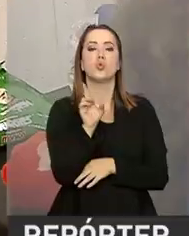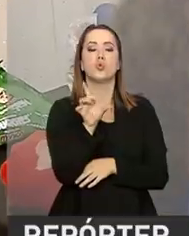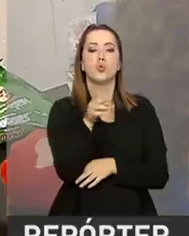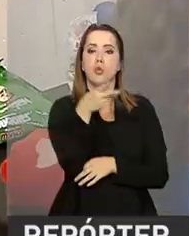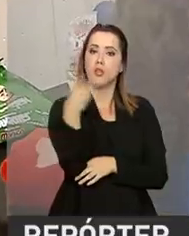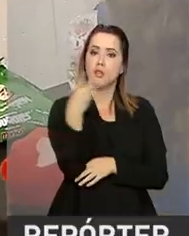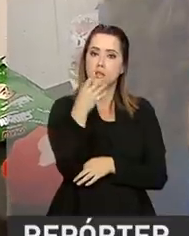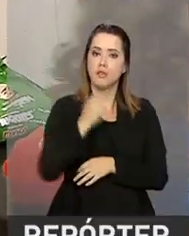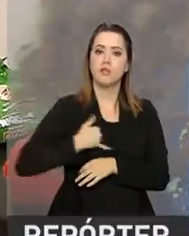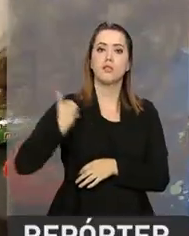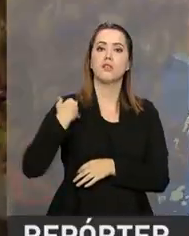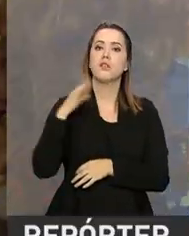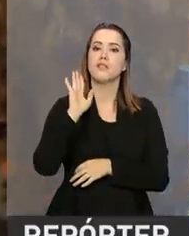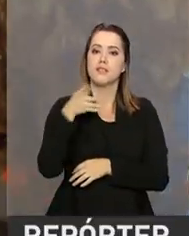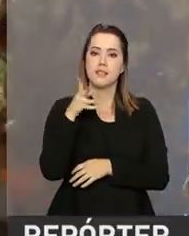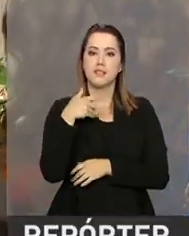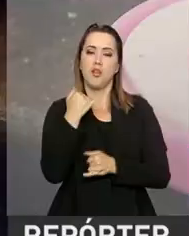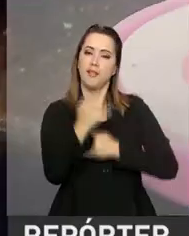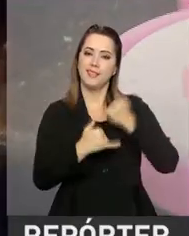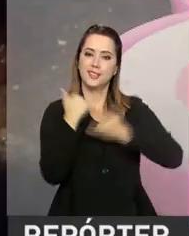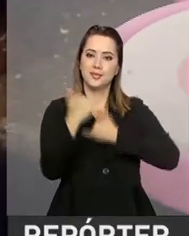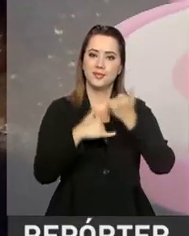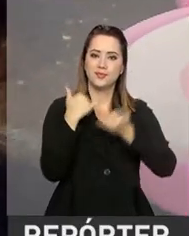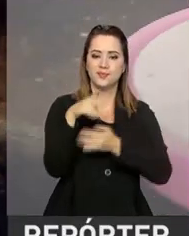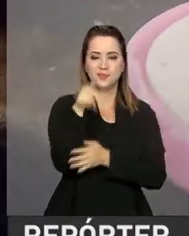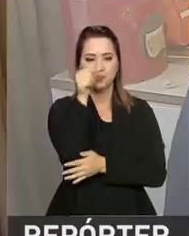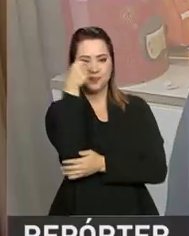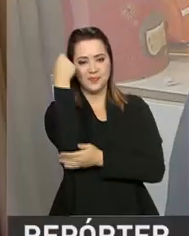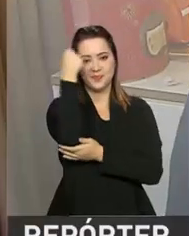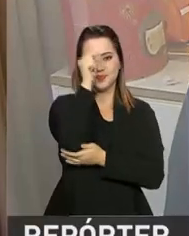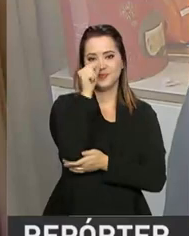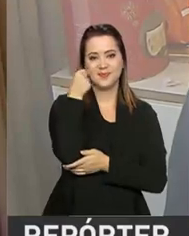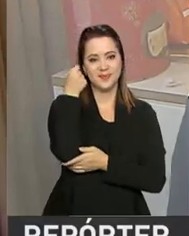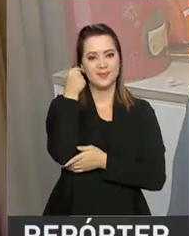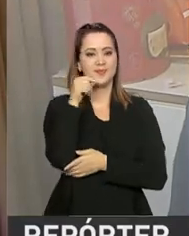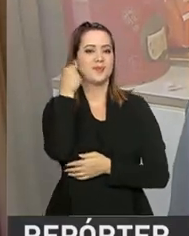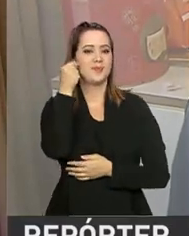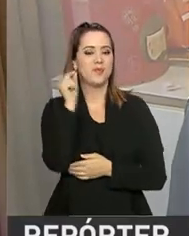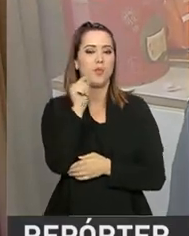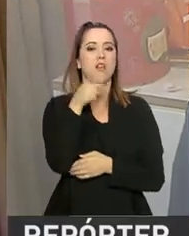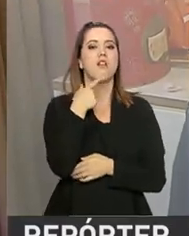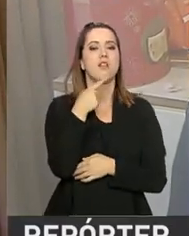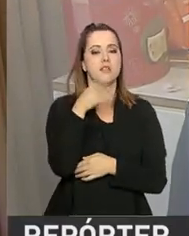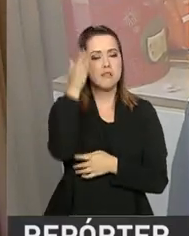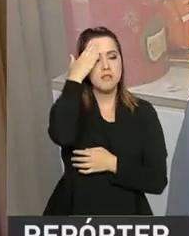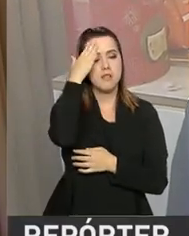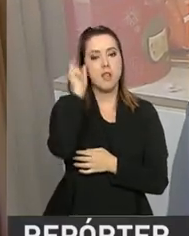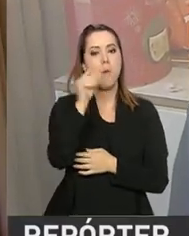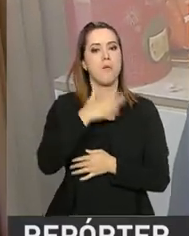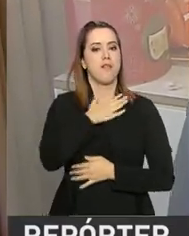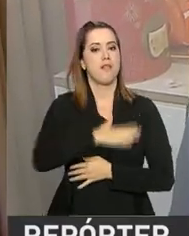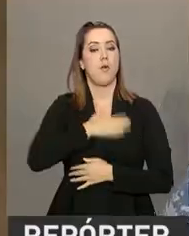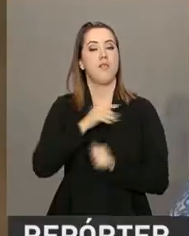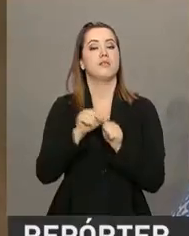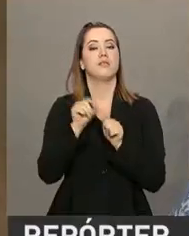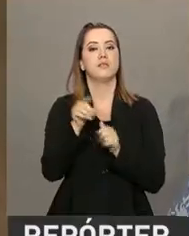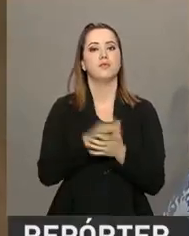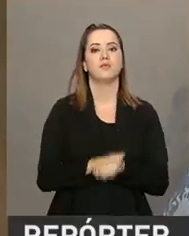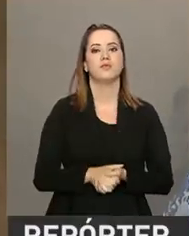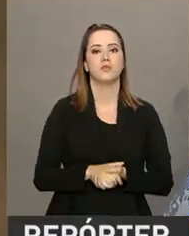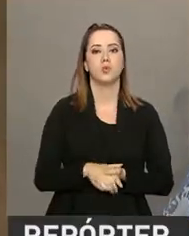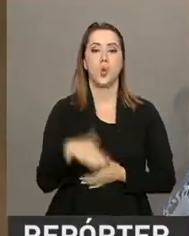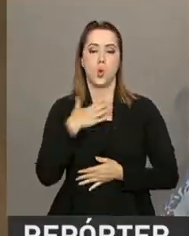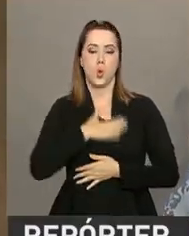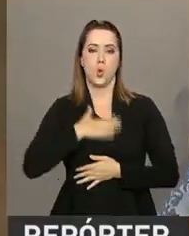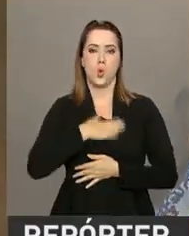3 anos, já se diverte com seu estojo de maquiagem e tem na ponta da língua o que mais gosta de fazer: passar